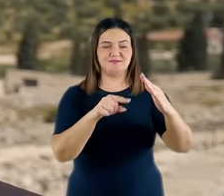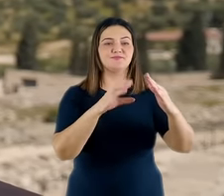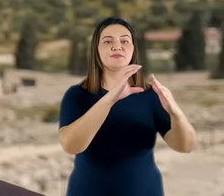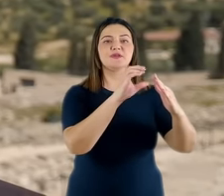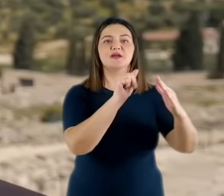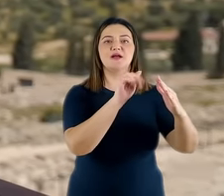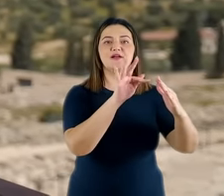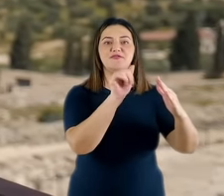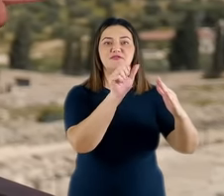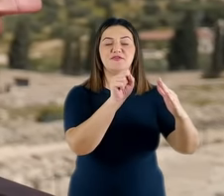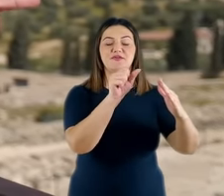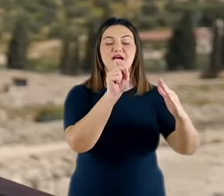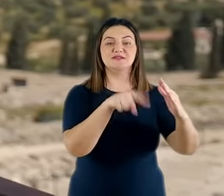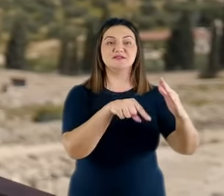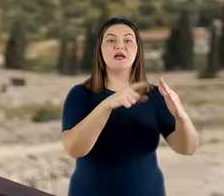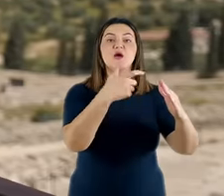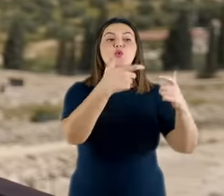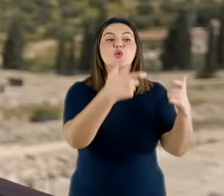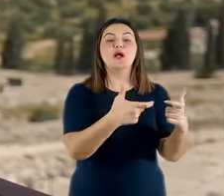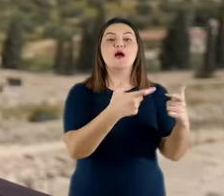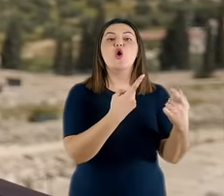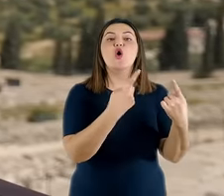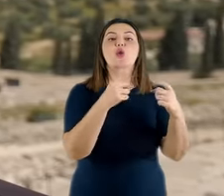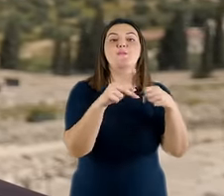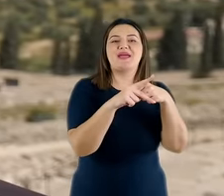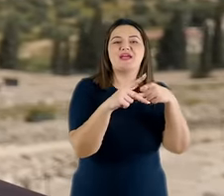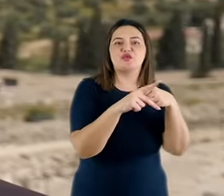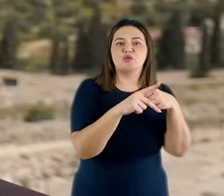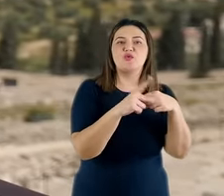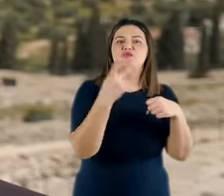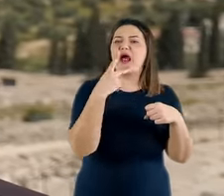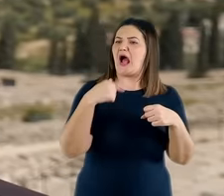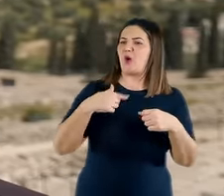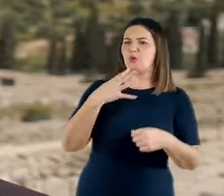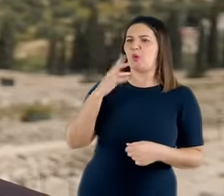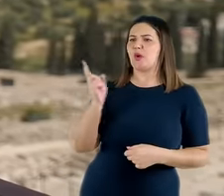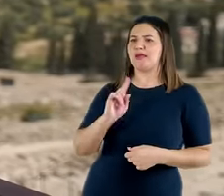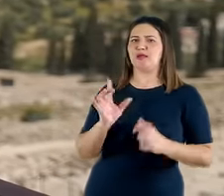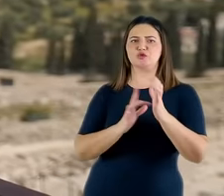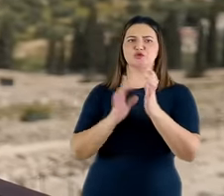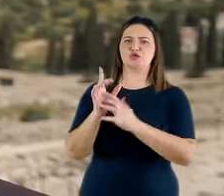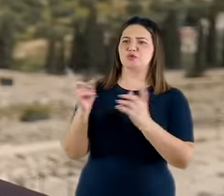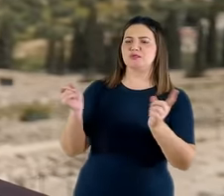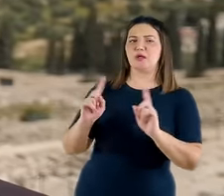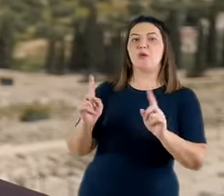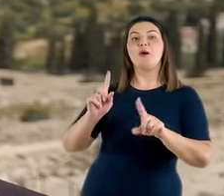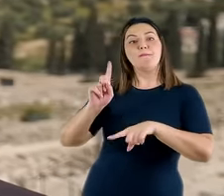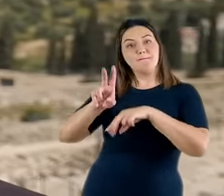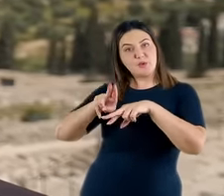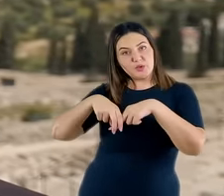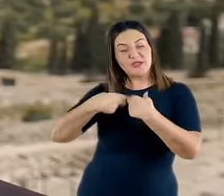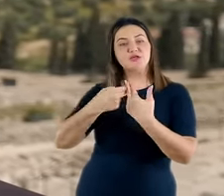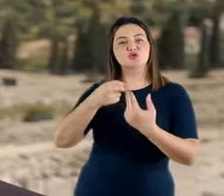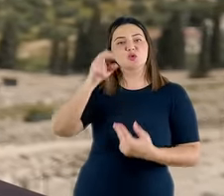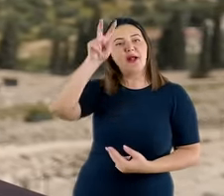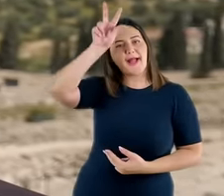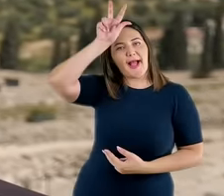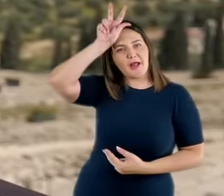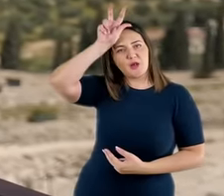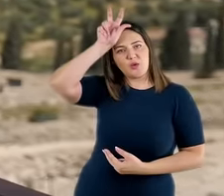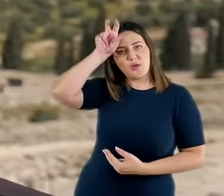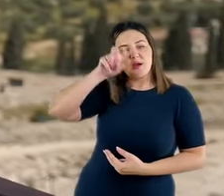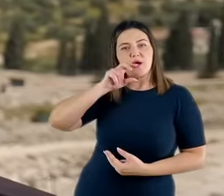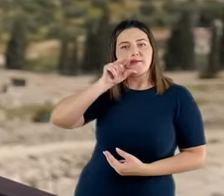Pedro teria negado a Jesus. Por isso que eles constroem uma igreja e dão-lhe o nome de Galicanto, que significa em latim o